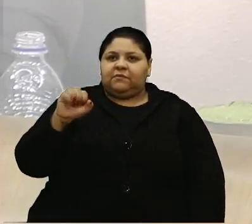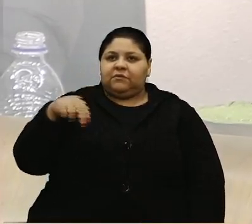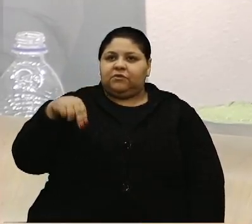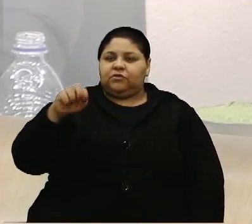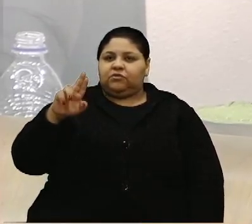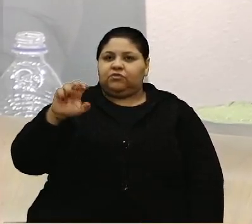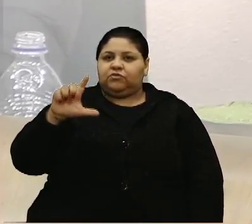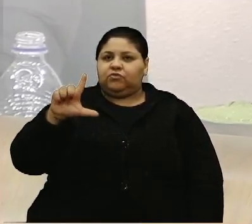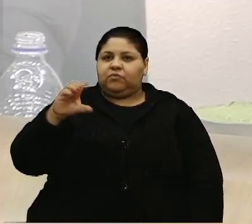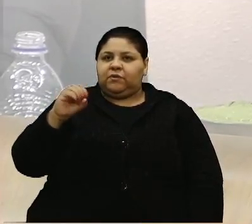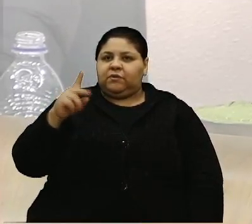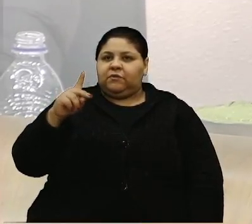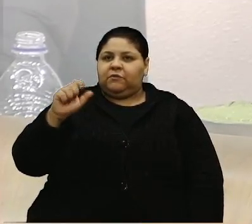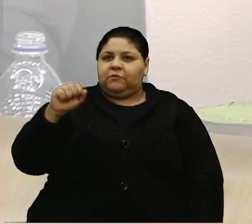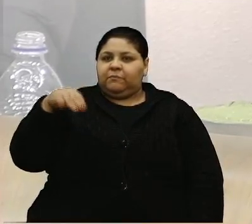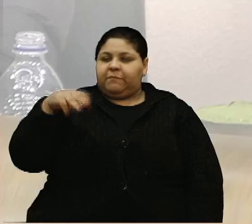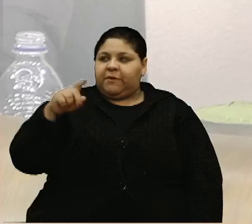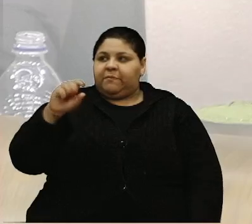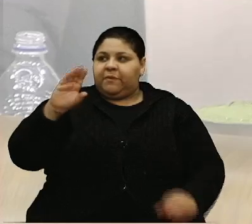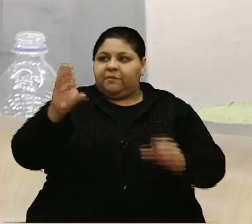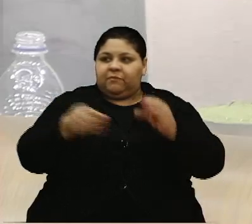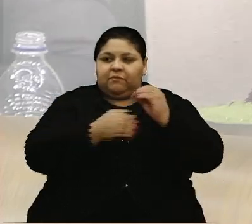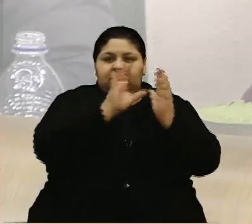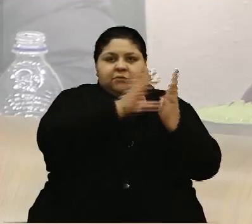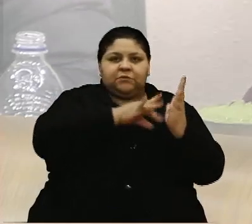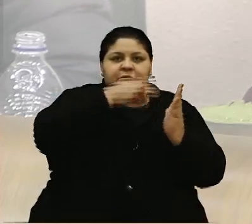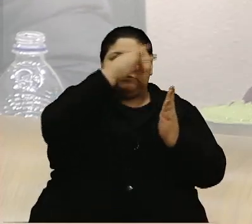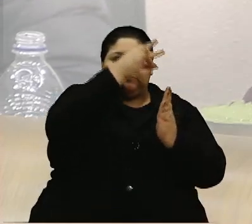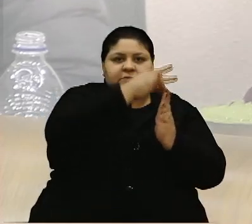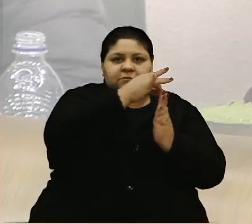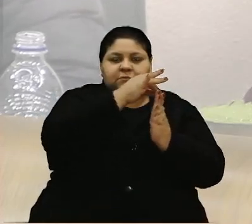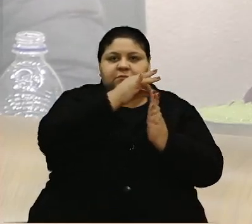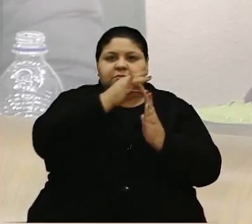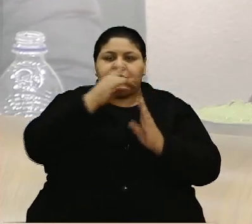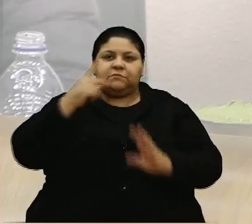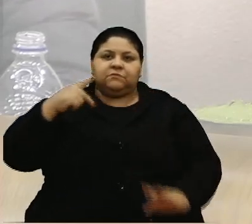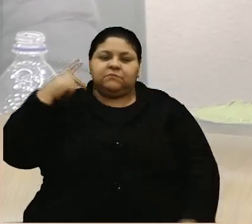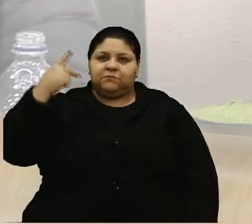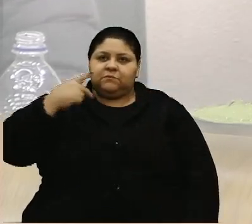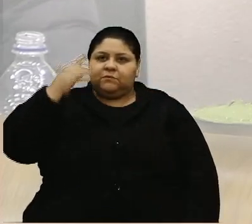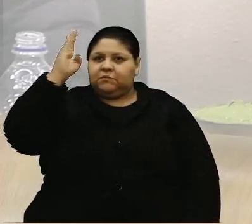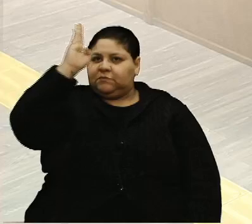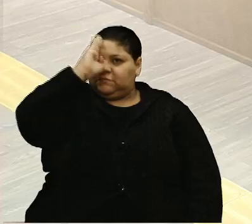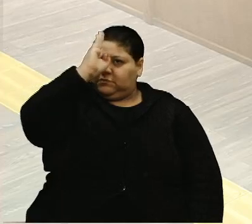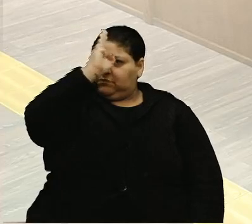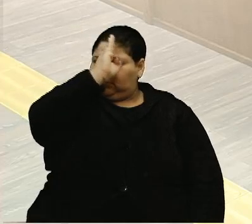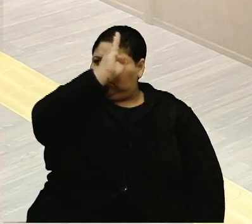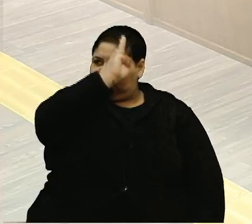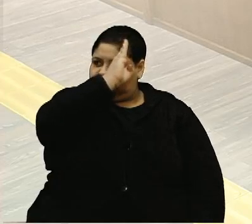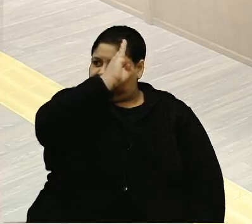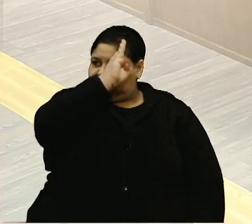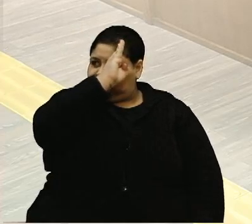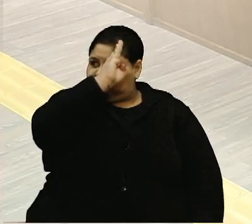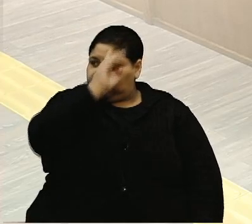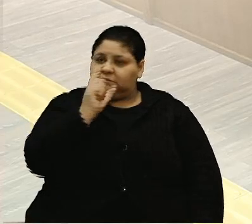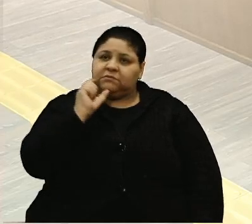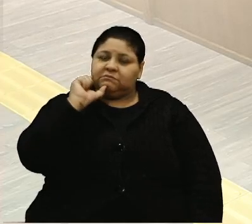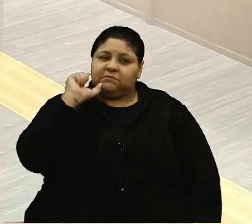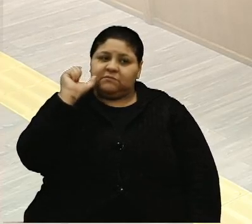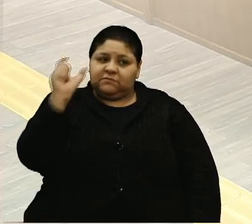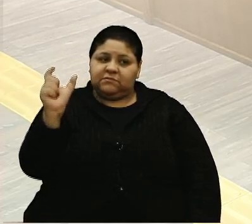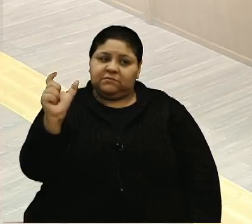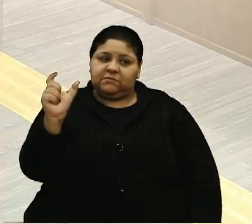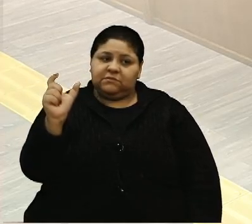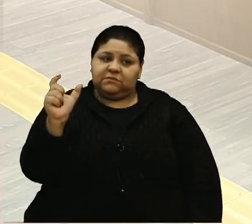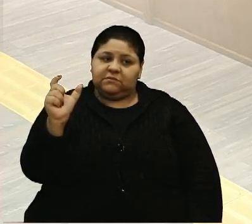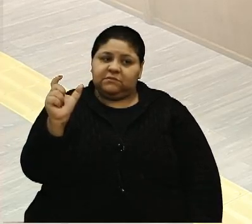de eventos do município de Caxias do Sul. Relator, vereador Adriano Bressan. Com a palavra o relator